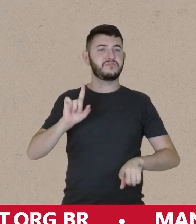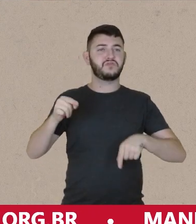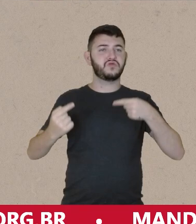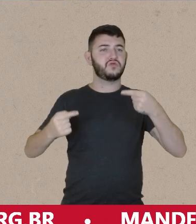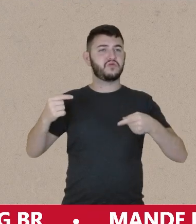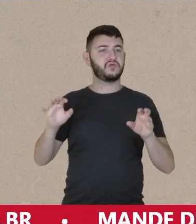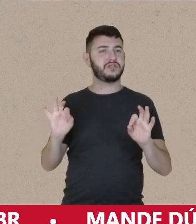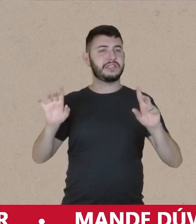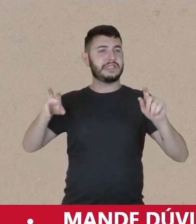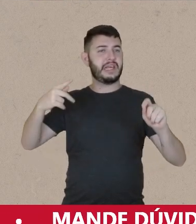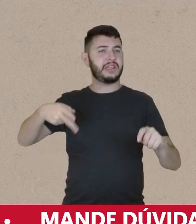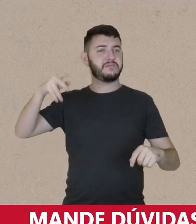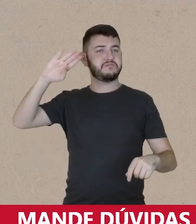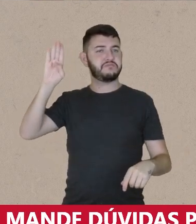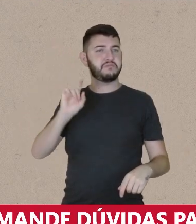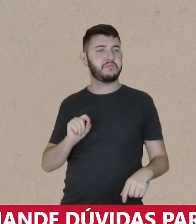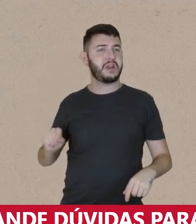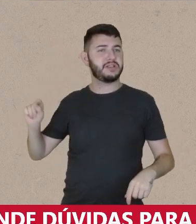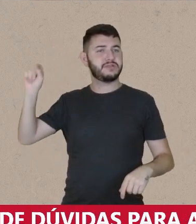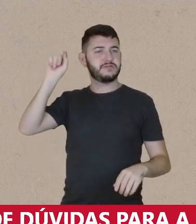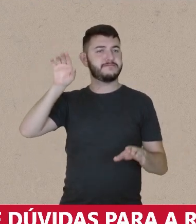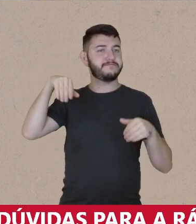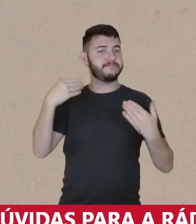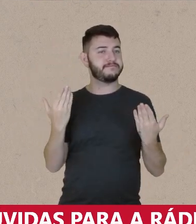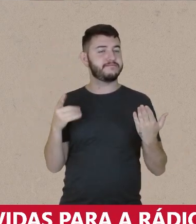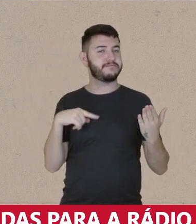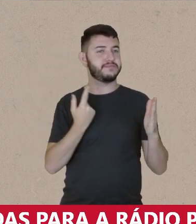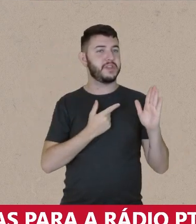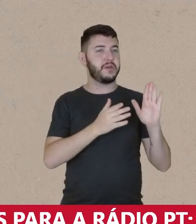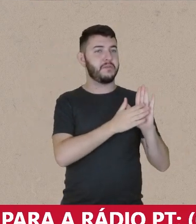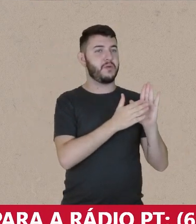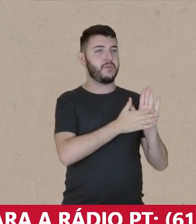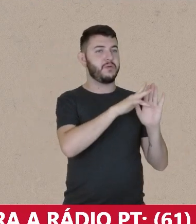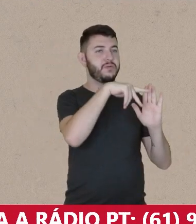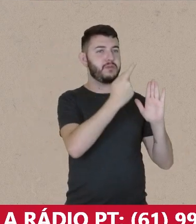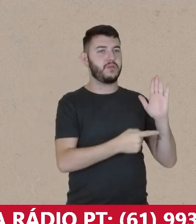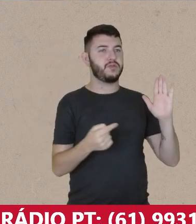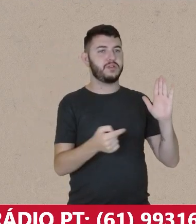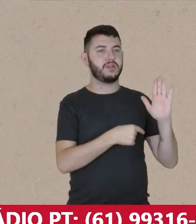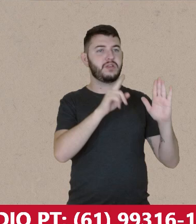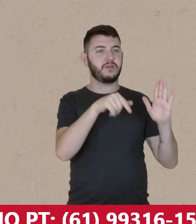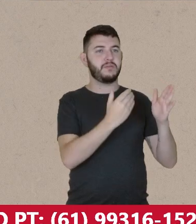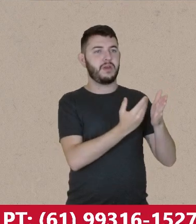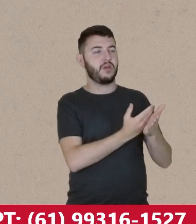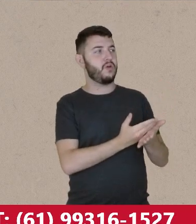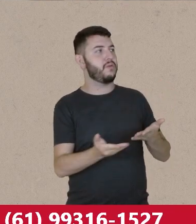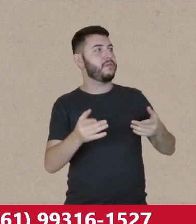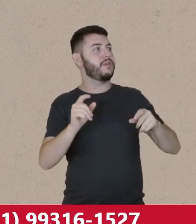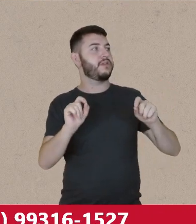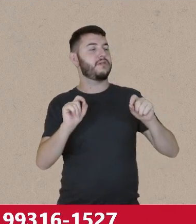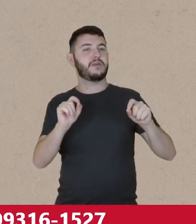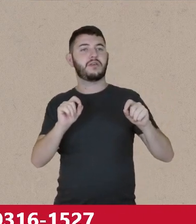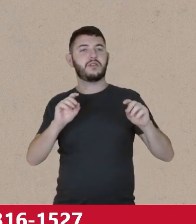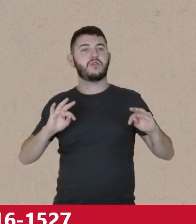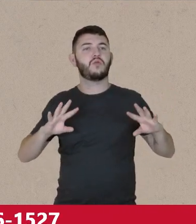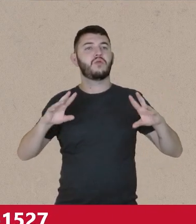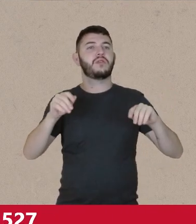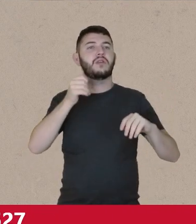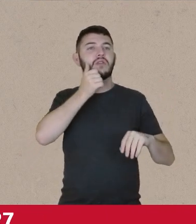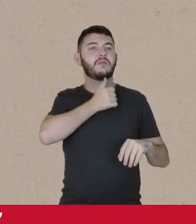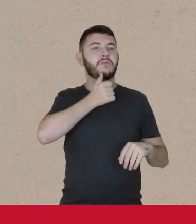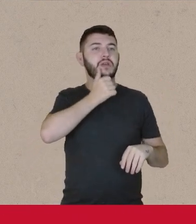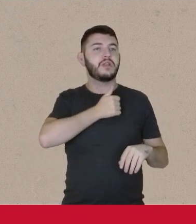Brasil, e demos essa ideia, que a ideia inicial seria que todas as meninas de